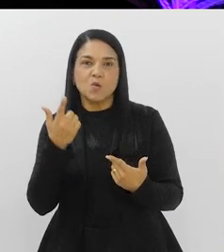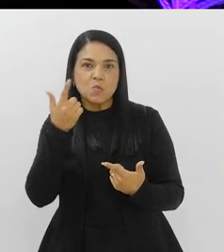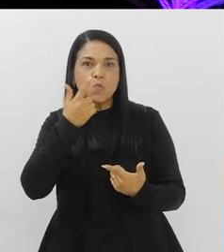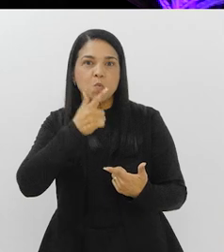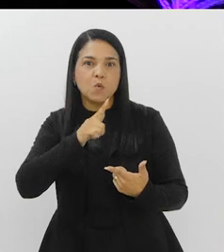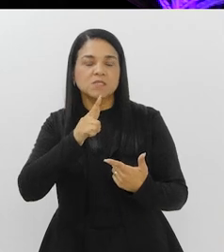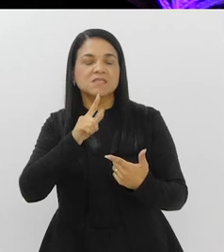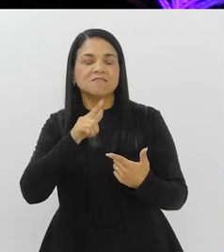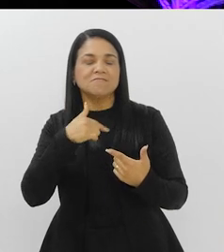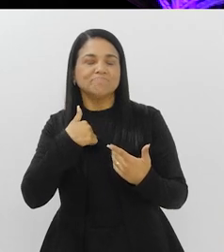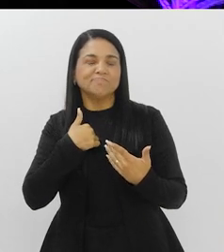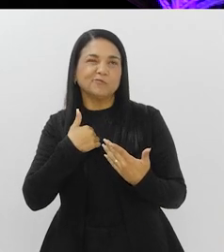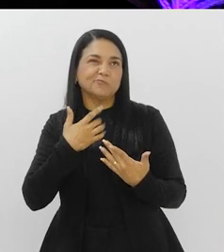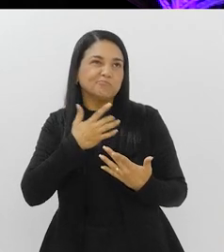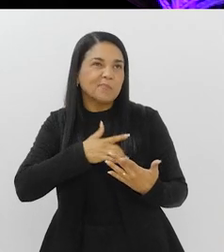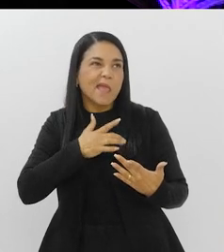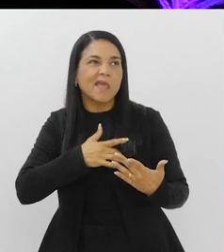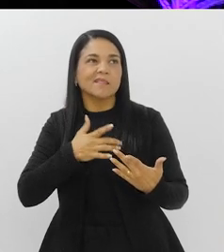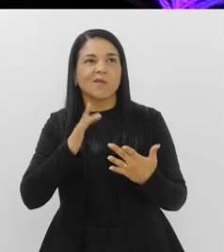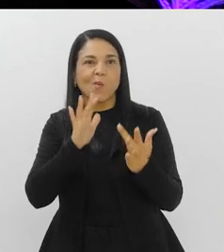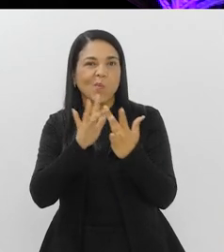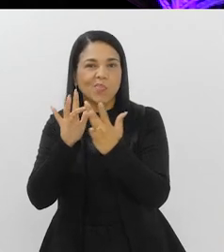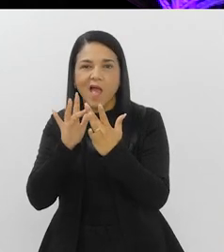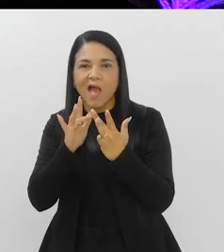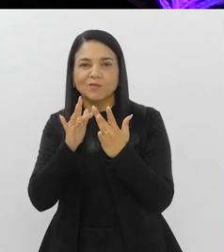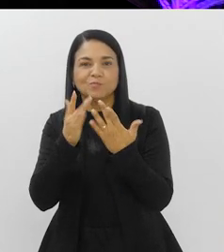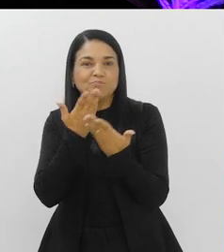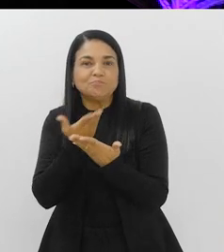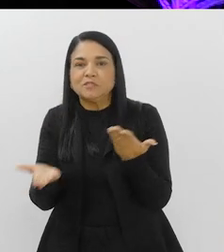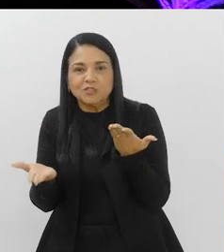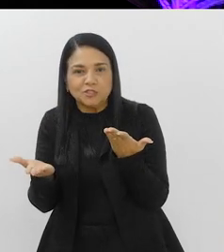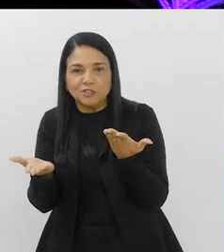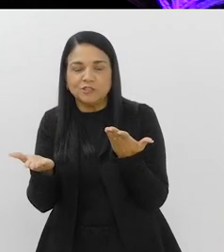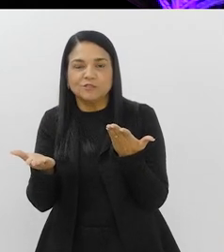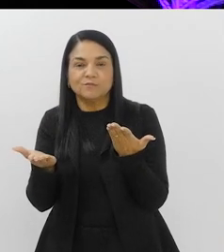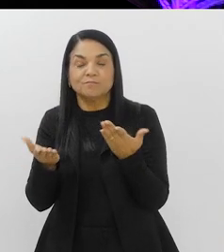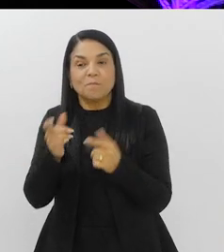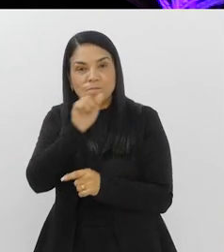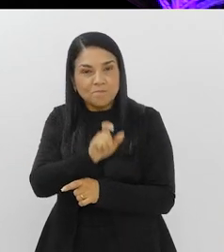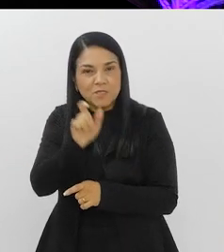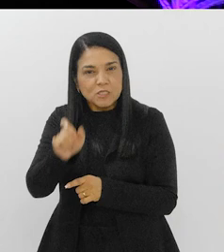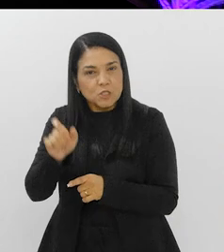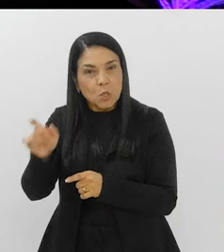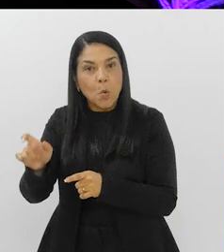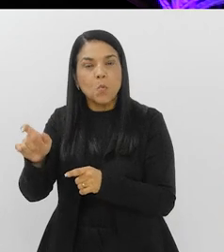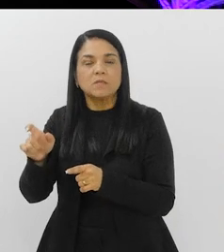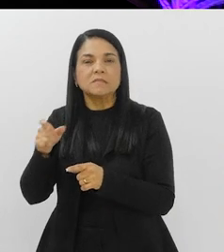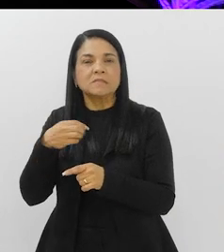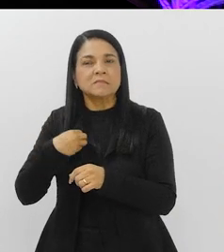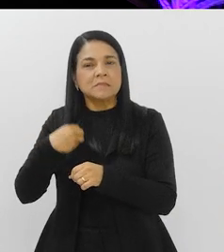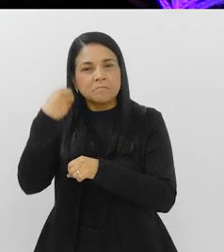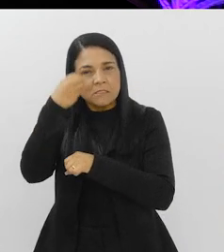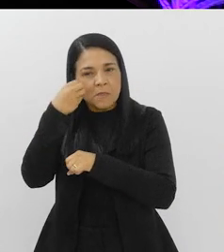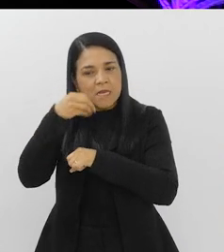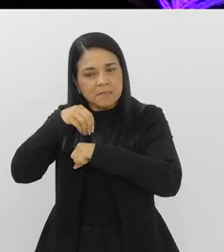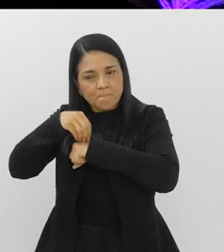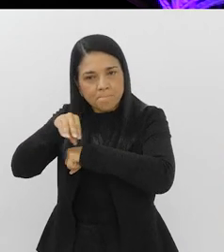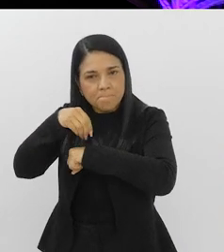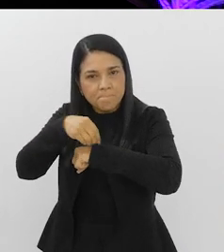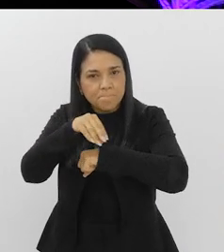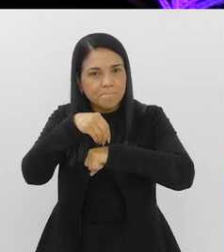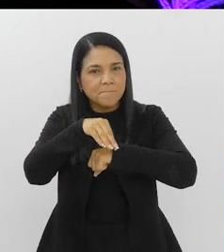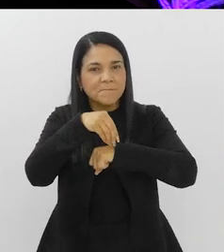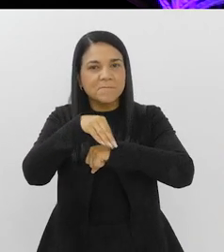ter conseguido manter um contato com esse pessoal porque são pessoas que que que que deveriam inclusive passar né um pouco desse